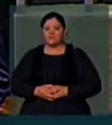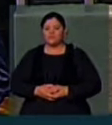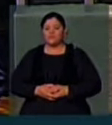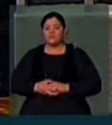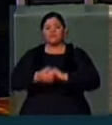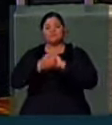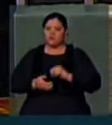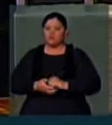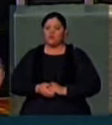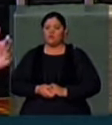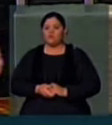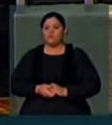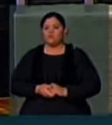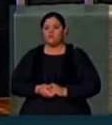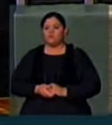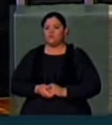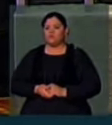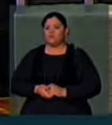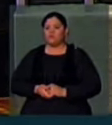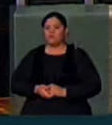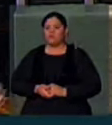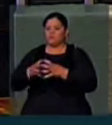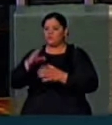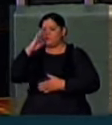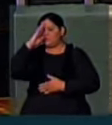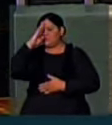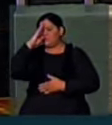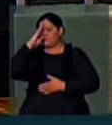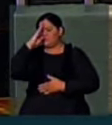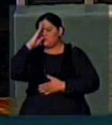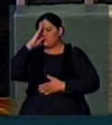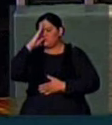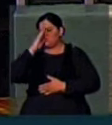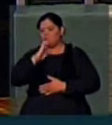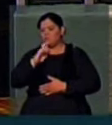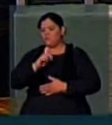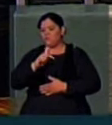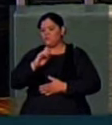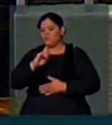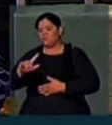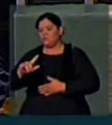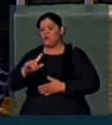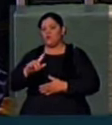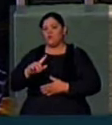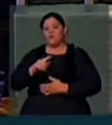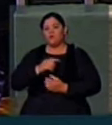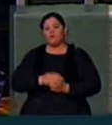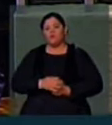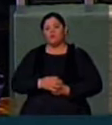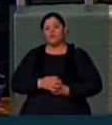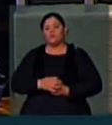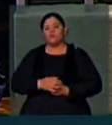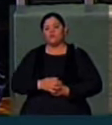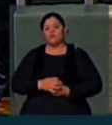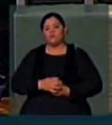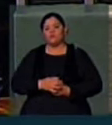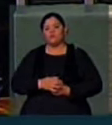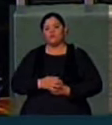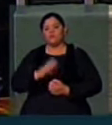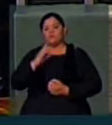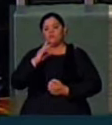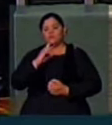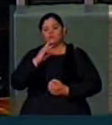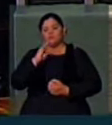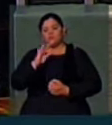Eu quero saudar, obviamente, a nossa Força Expedicionária Brasileira, na pessoa do Tenente Camilo Cola, que tem uma história muito